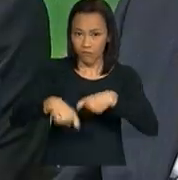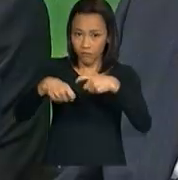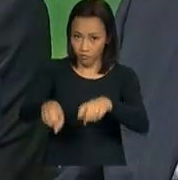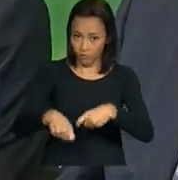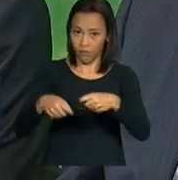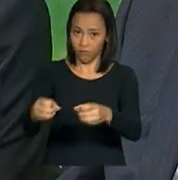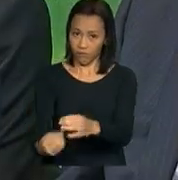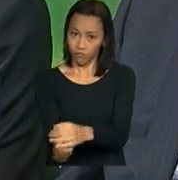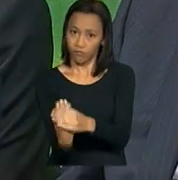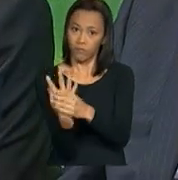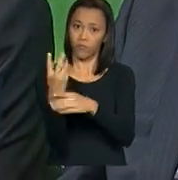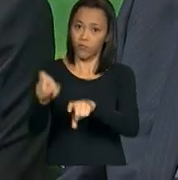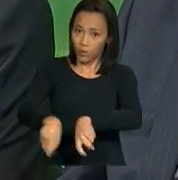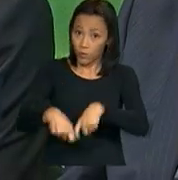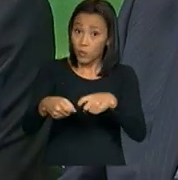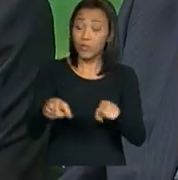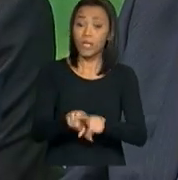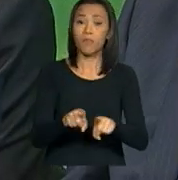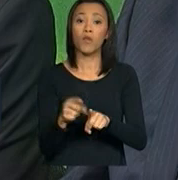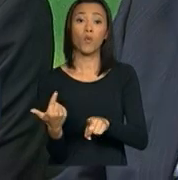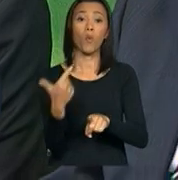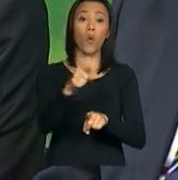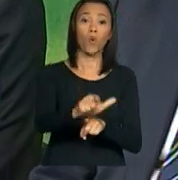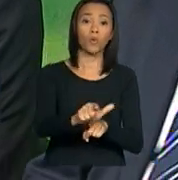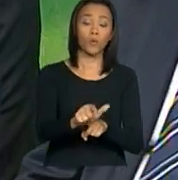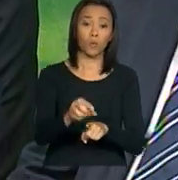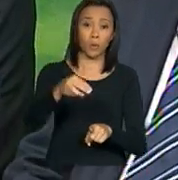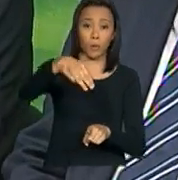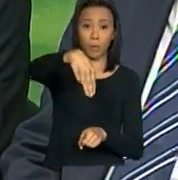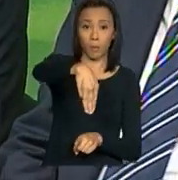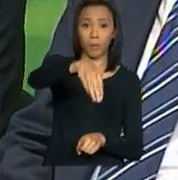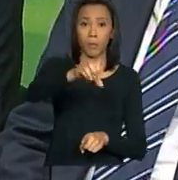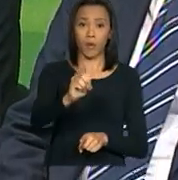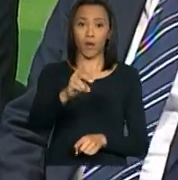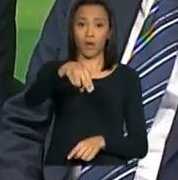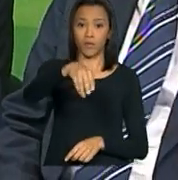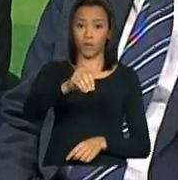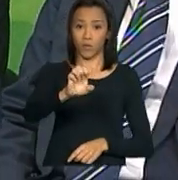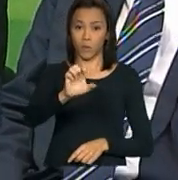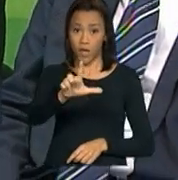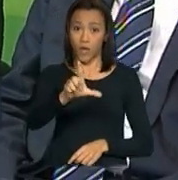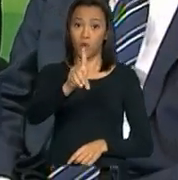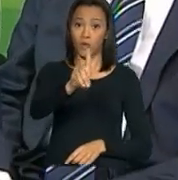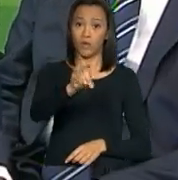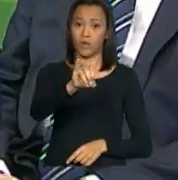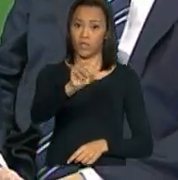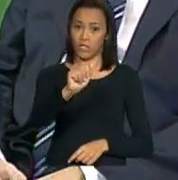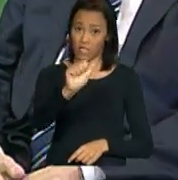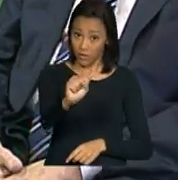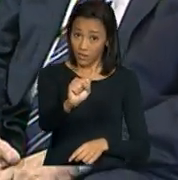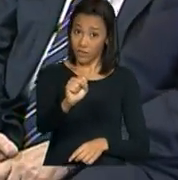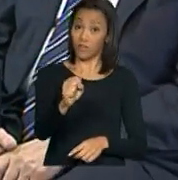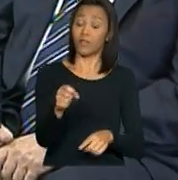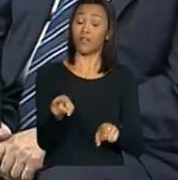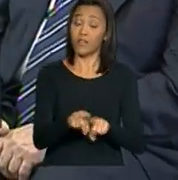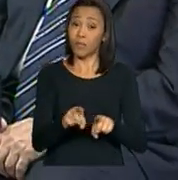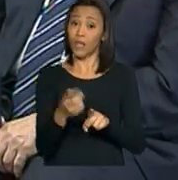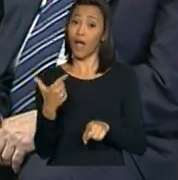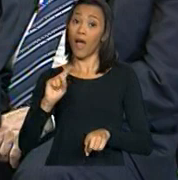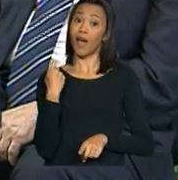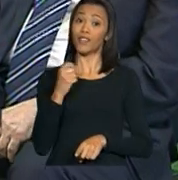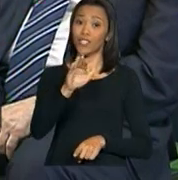ao Manuel Dias meu querido companheiro Manuel Dias que a gente chamava